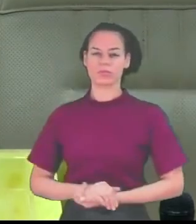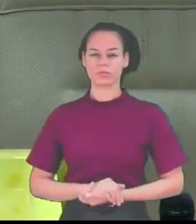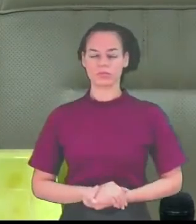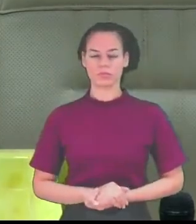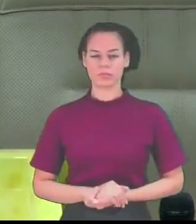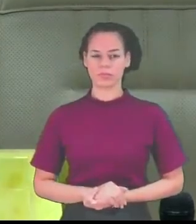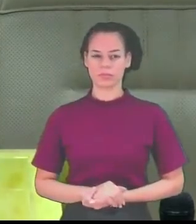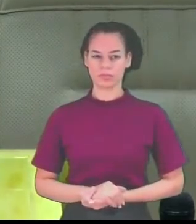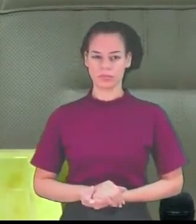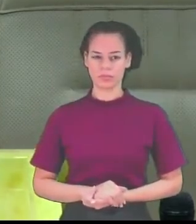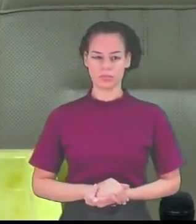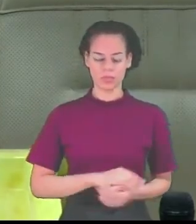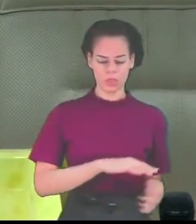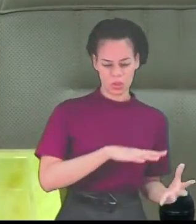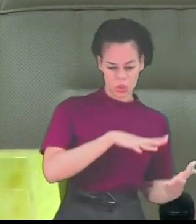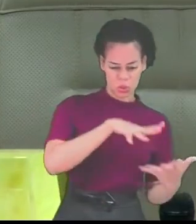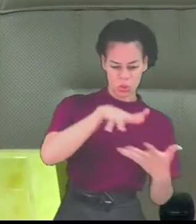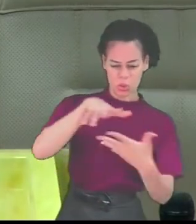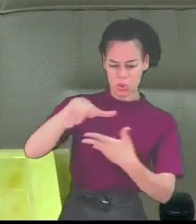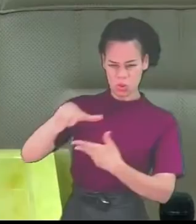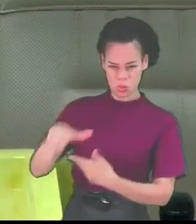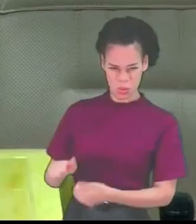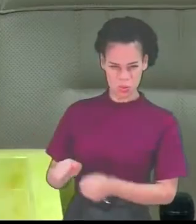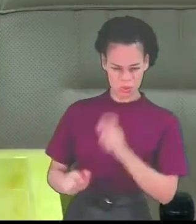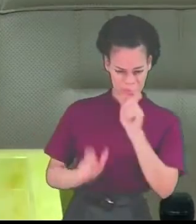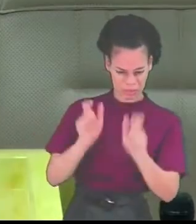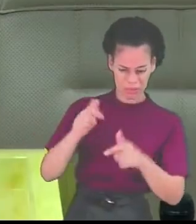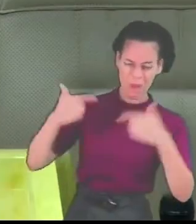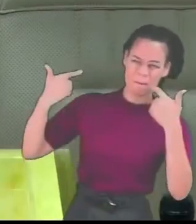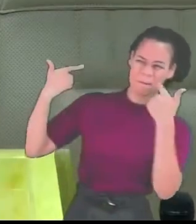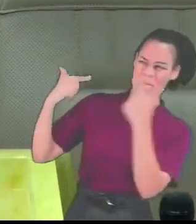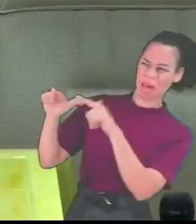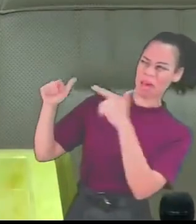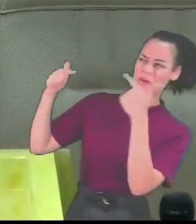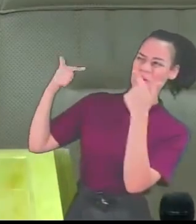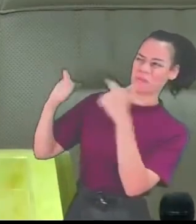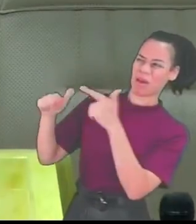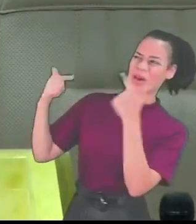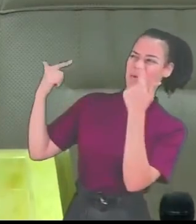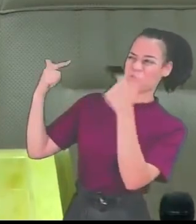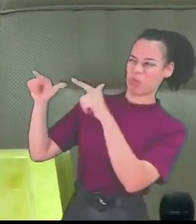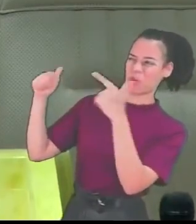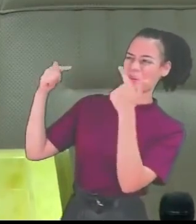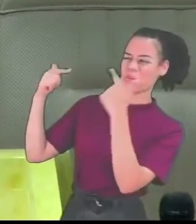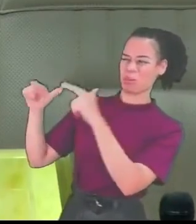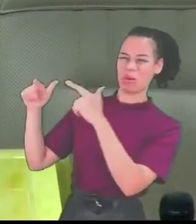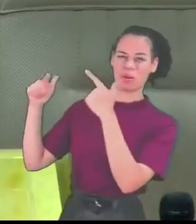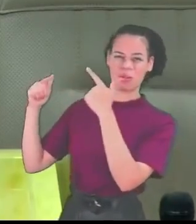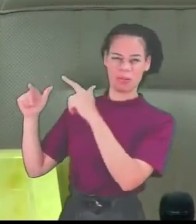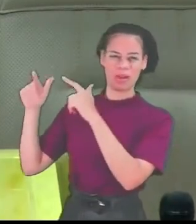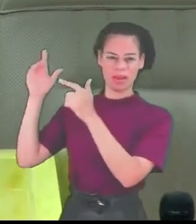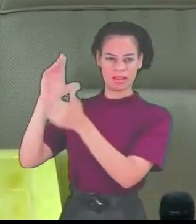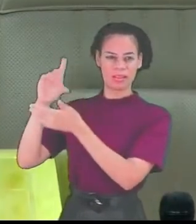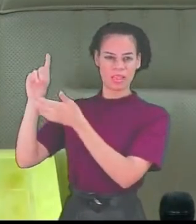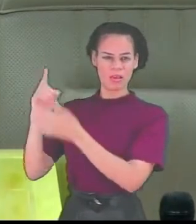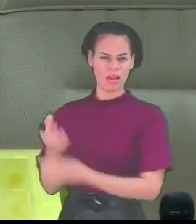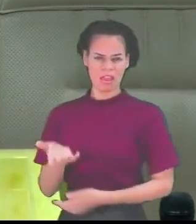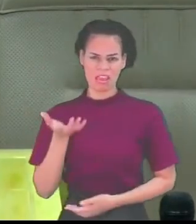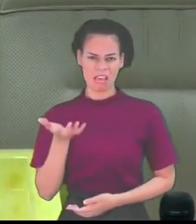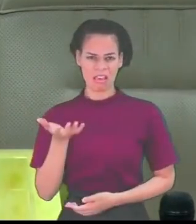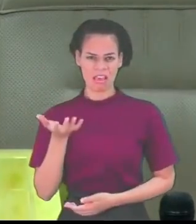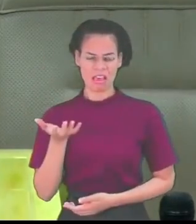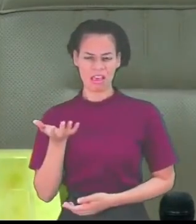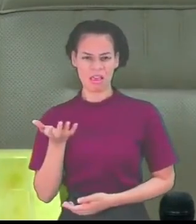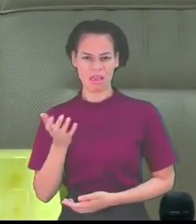tá tirando chacotas contra Deus afrontando a Deus tá querendo brigar com